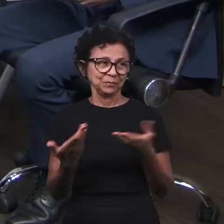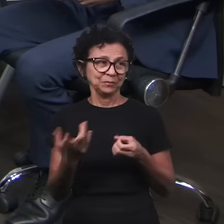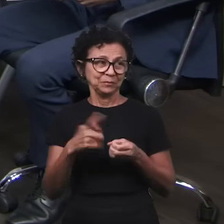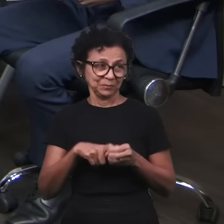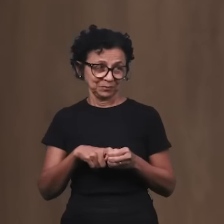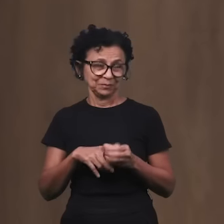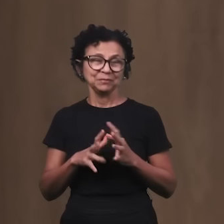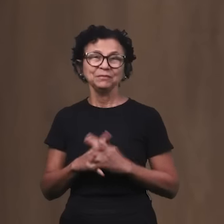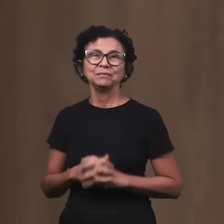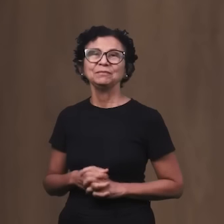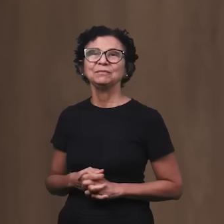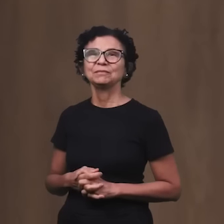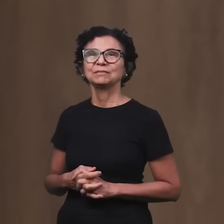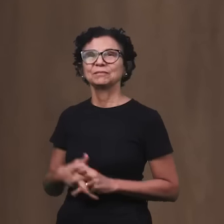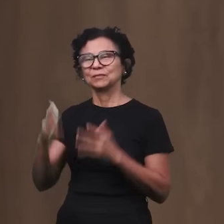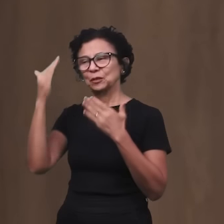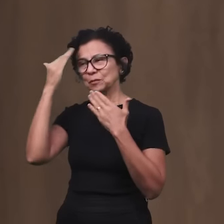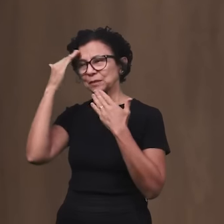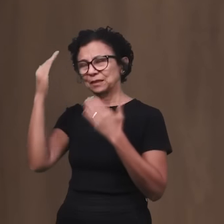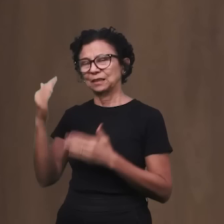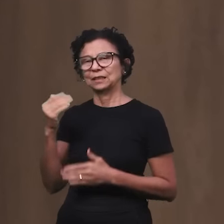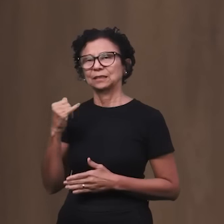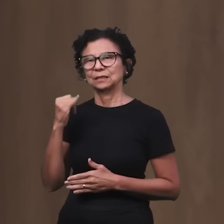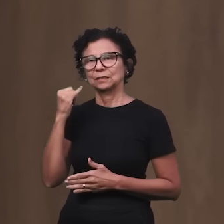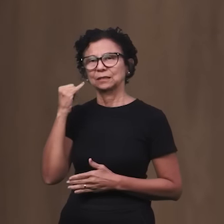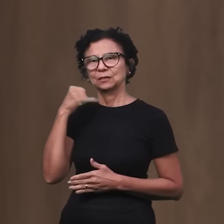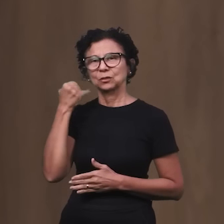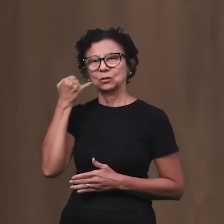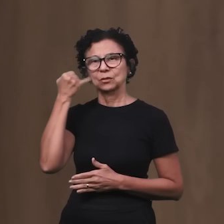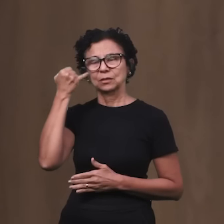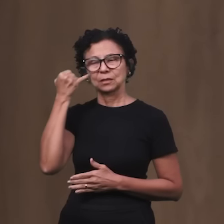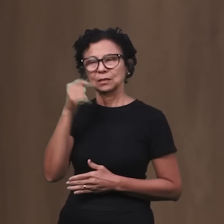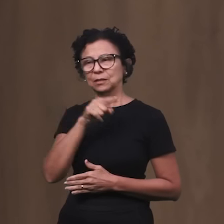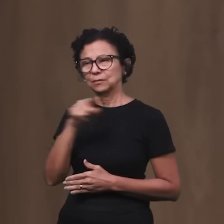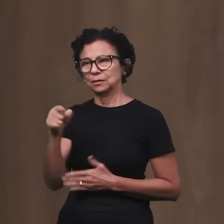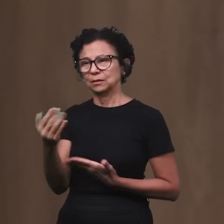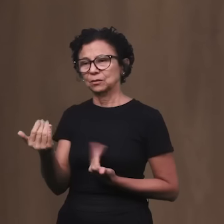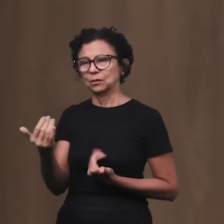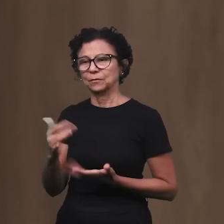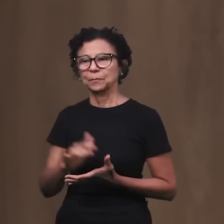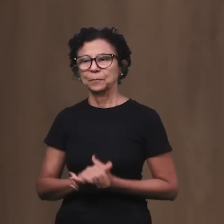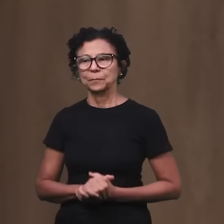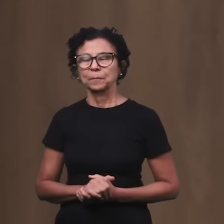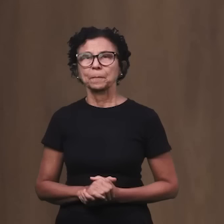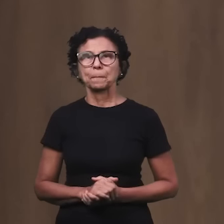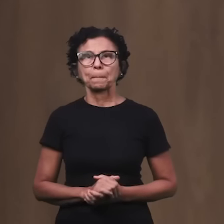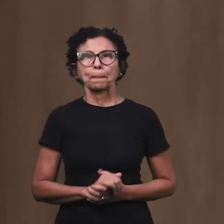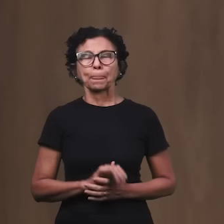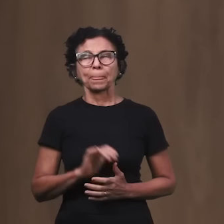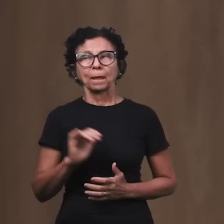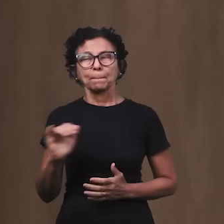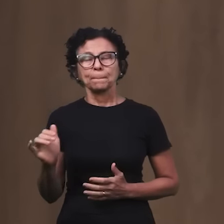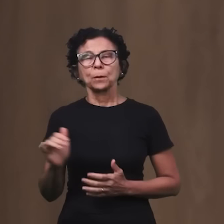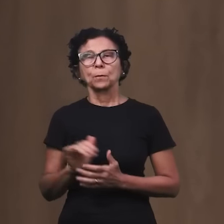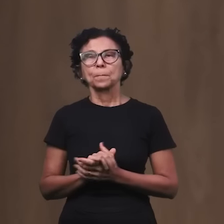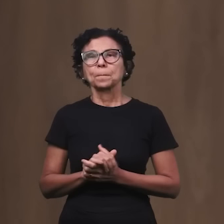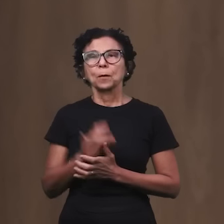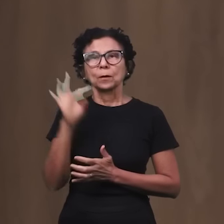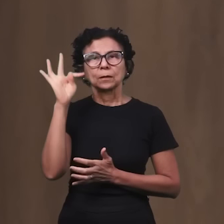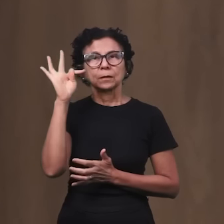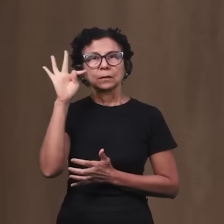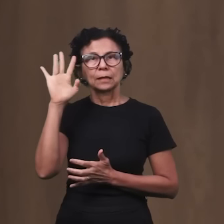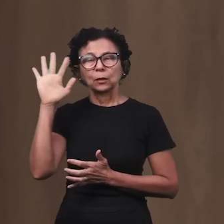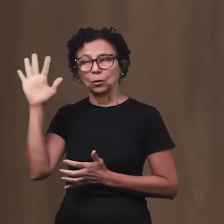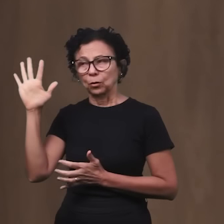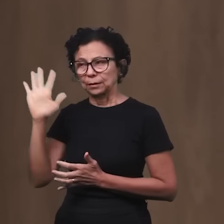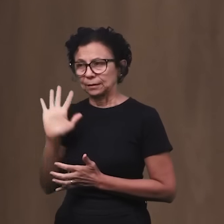ocasiões. Obrigado, Josias, obrigado, jovens. Eu queria colocar aqui que às vezes a gente falou da parte teórica, mas não se falou